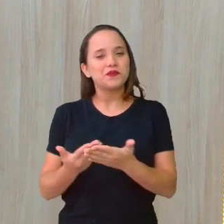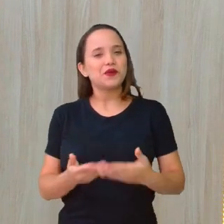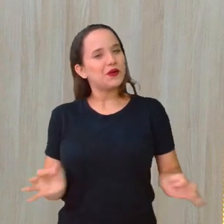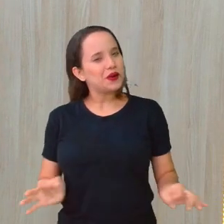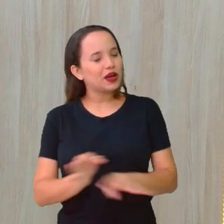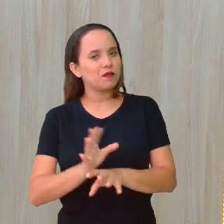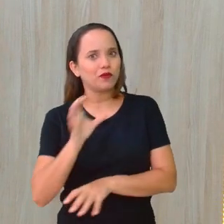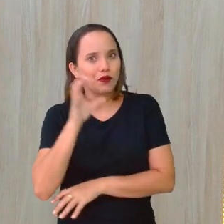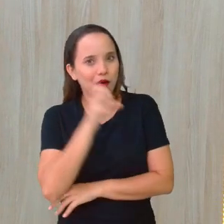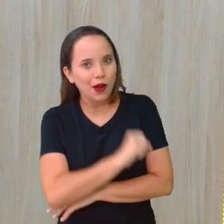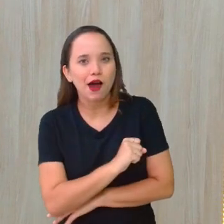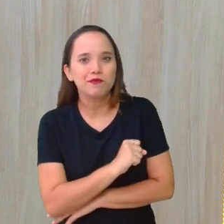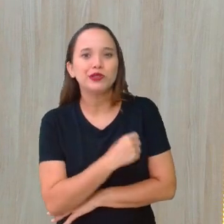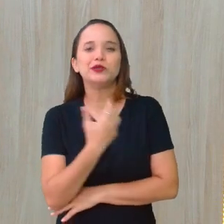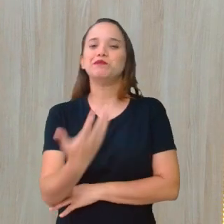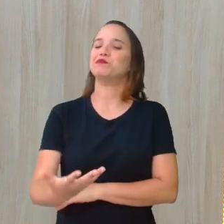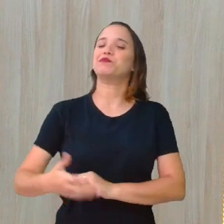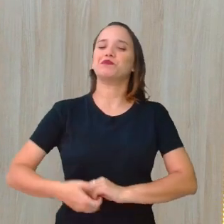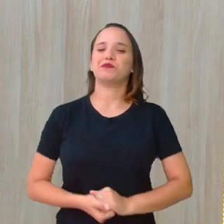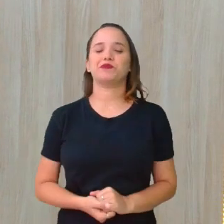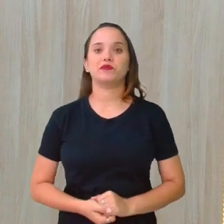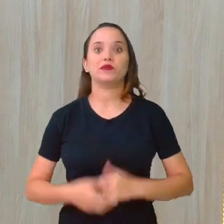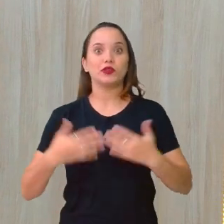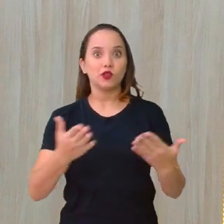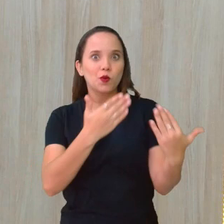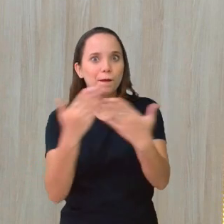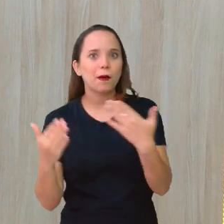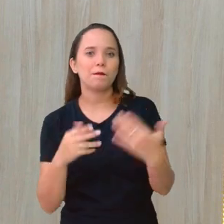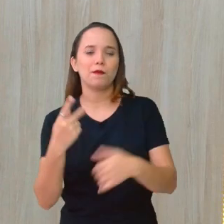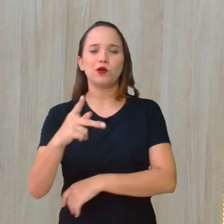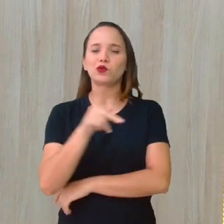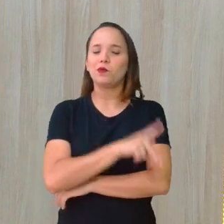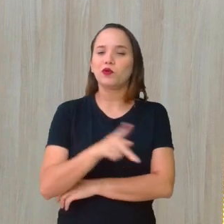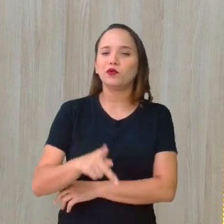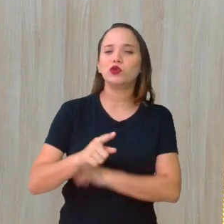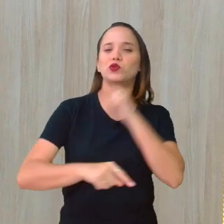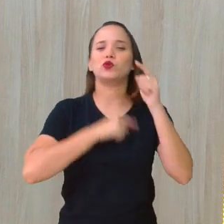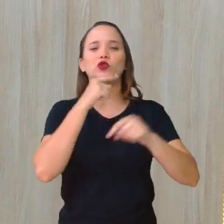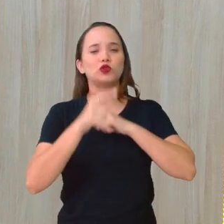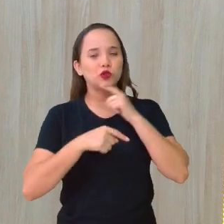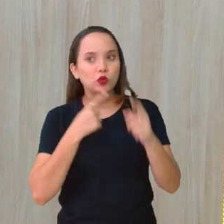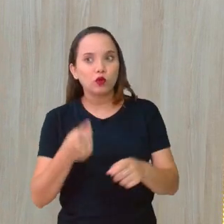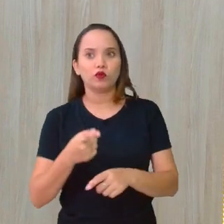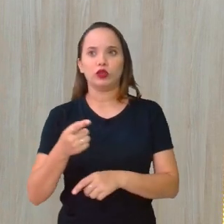muito rapidinha, não foi? Pois é. Converse com o seu professor, tire suas dúvidas, tá certo?